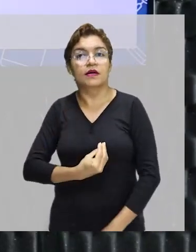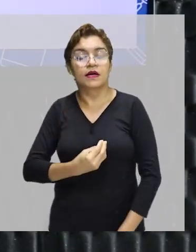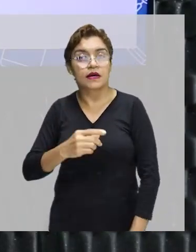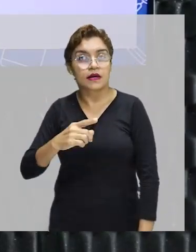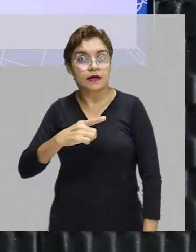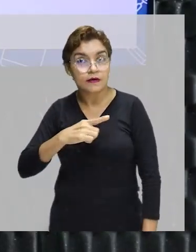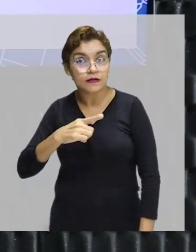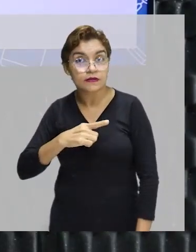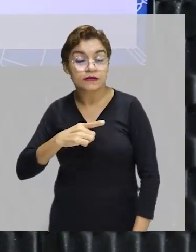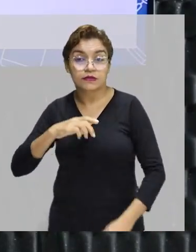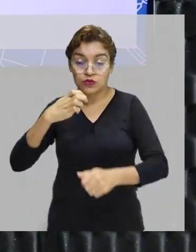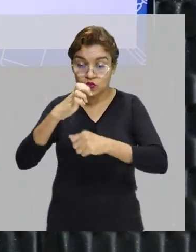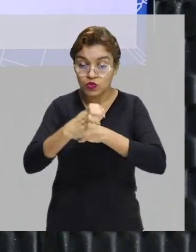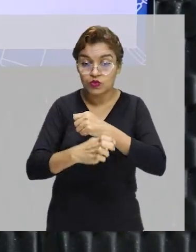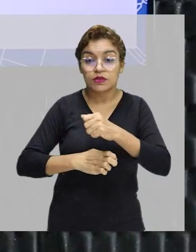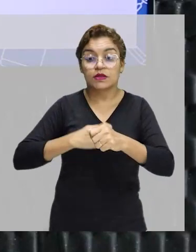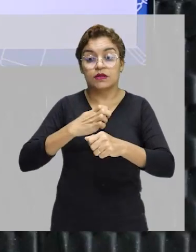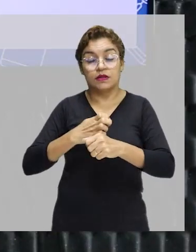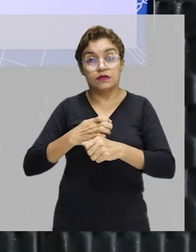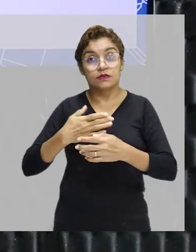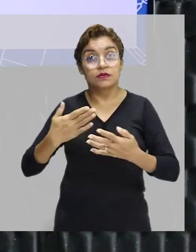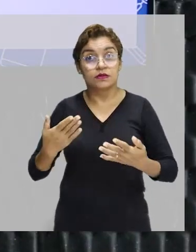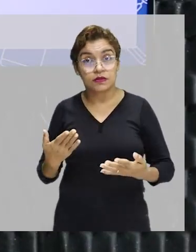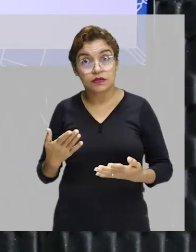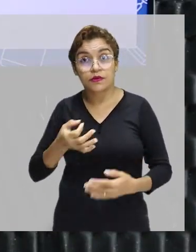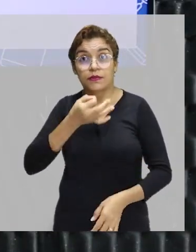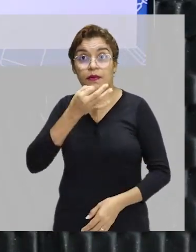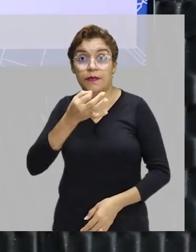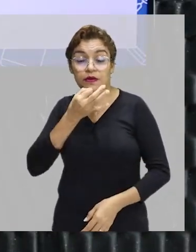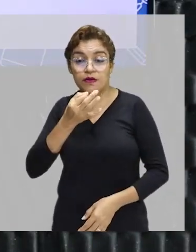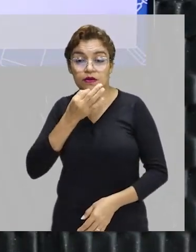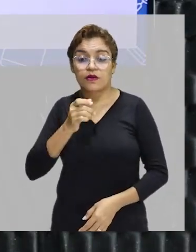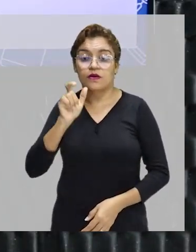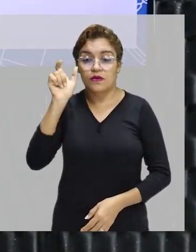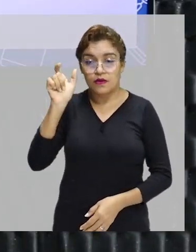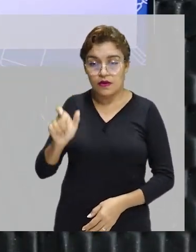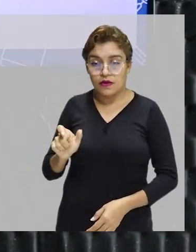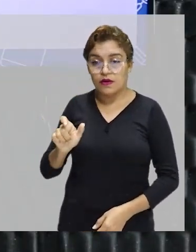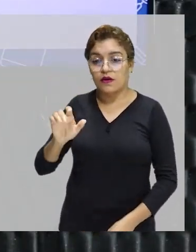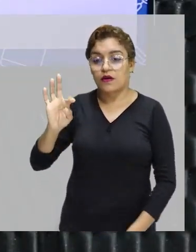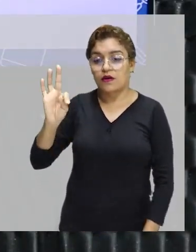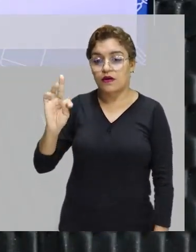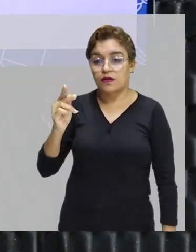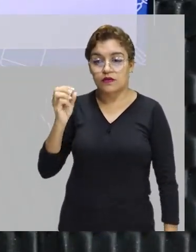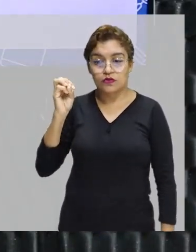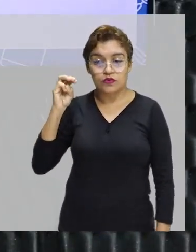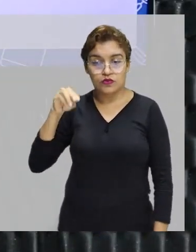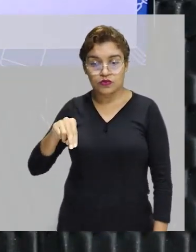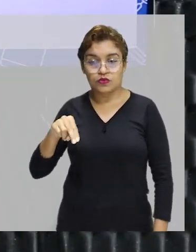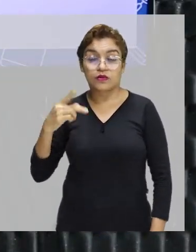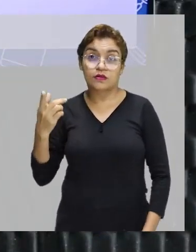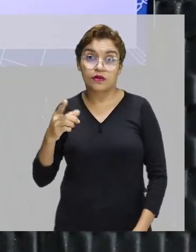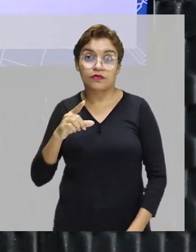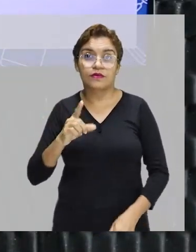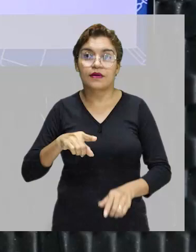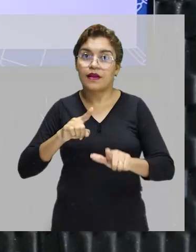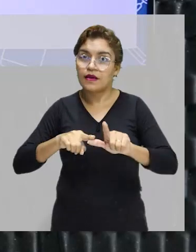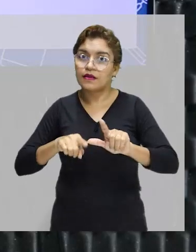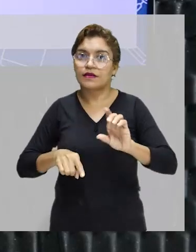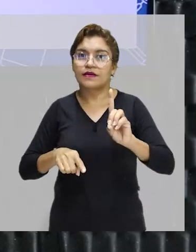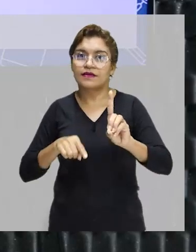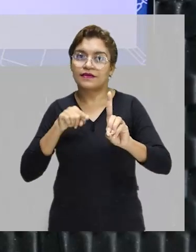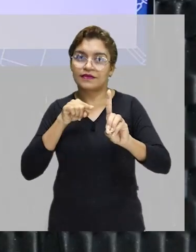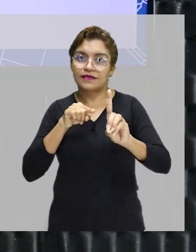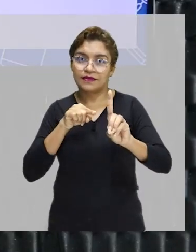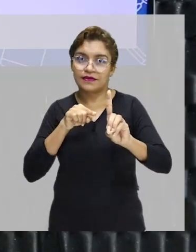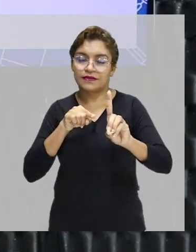elétrons, ok? E quem trouxe essa ideia de elétrons foi justamente o Thomson. Por isso, a alternativa correta, a